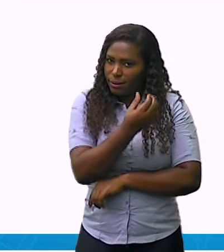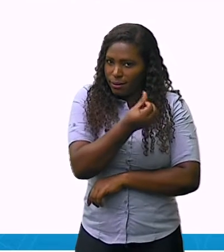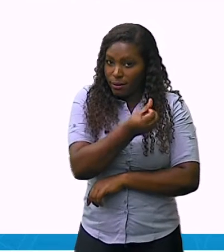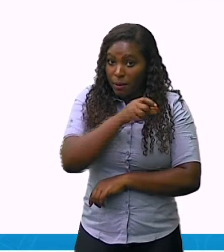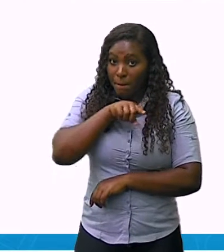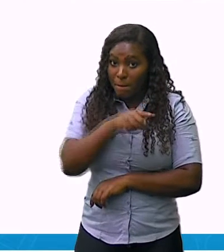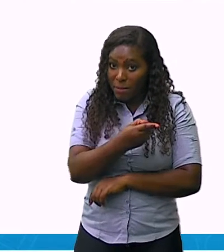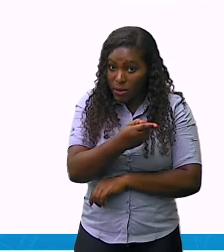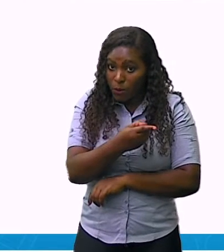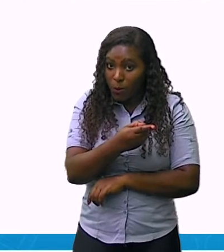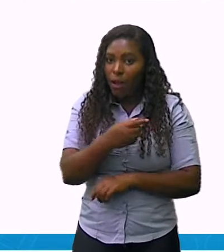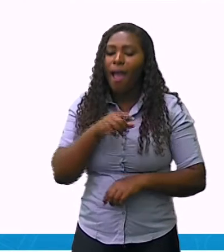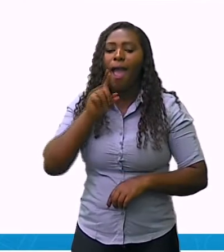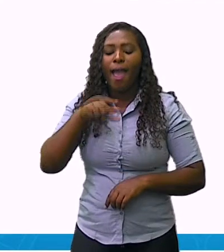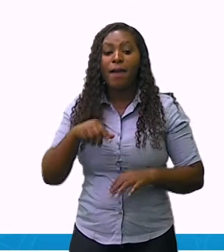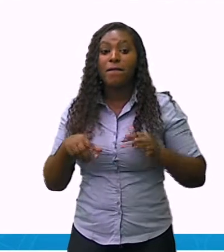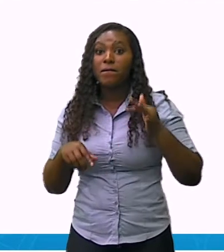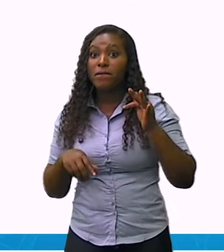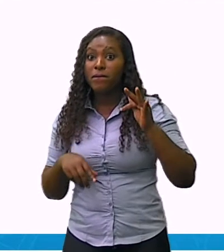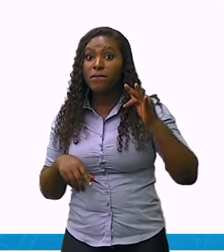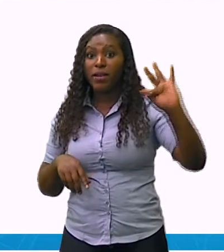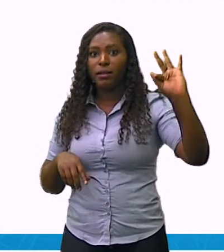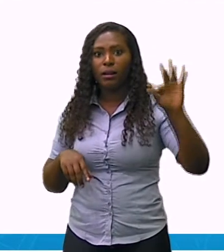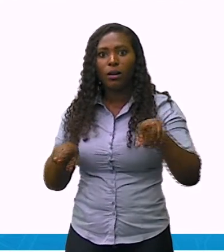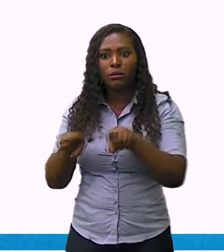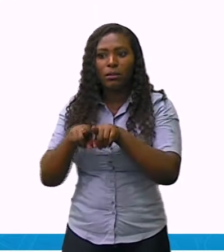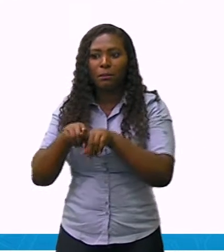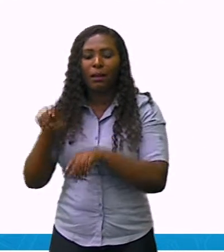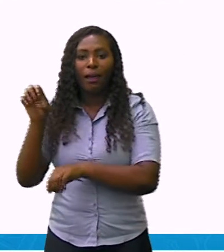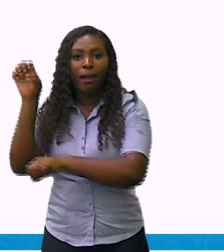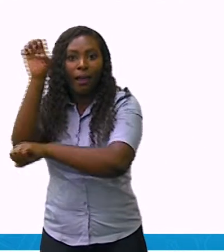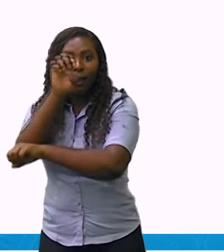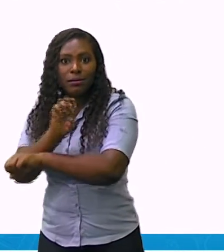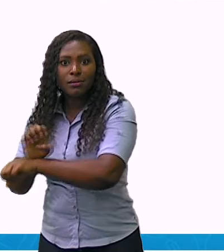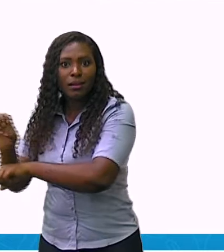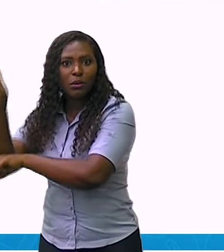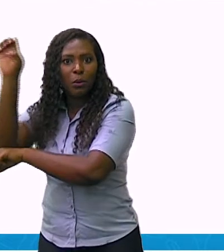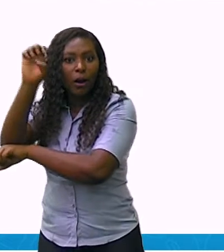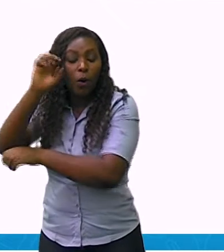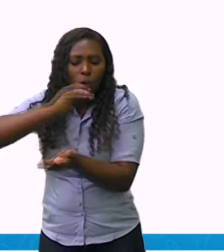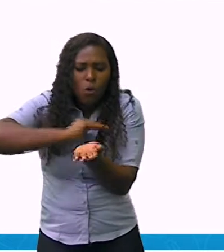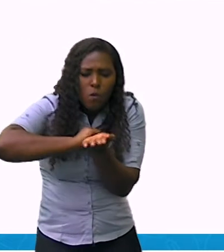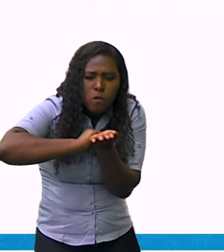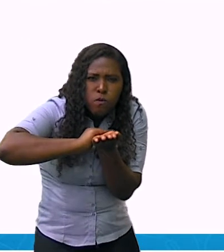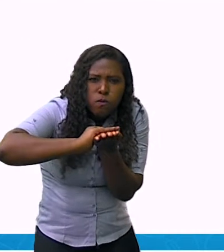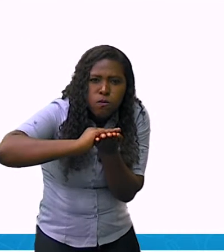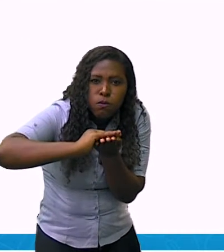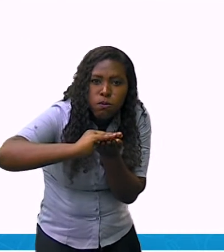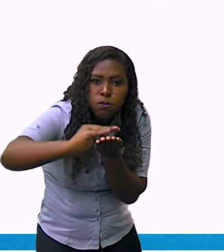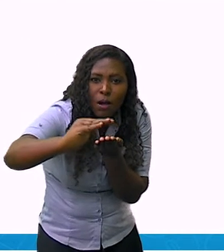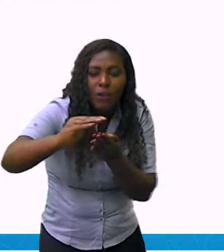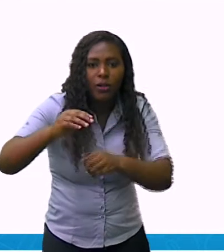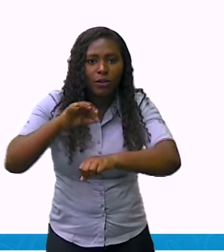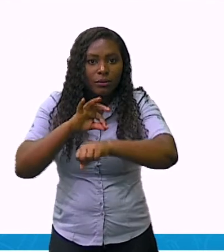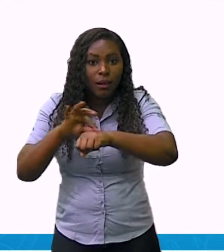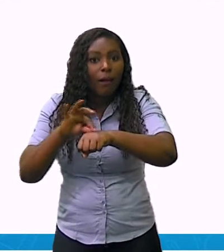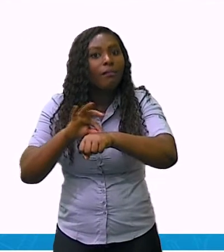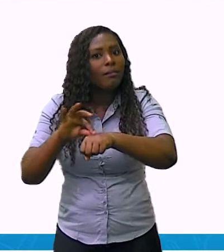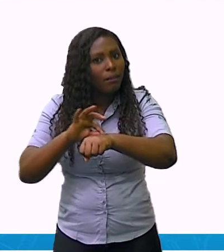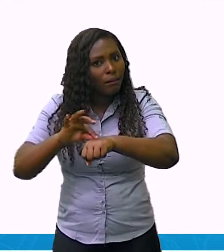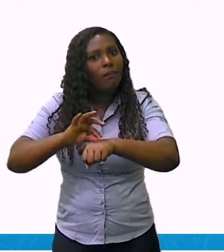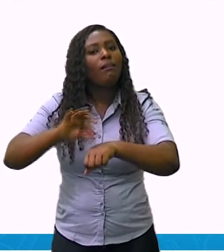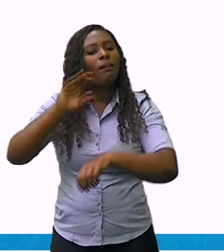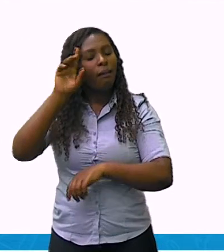estaduais asfaltadas, e contando ainda com 54 mil quilômetros